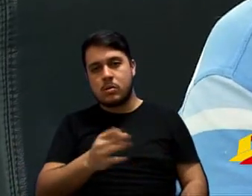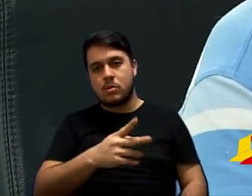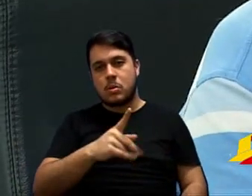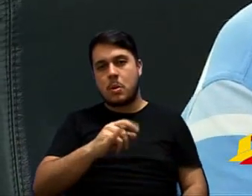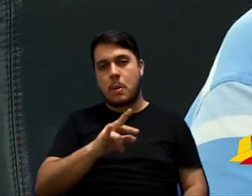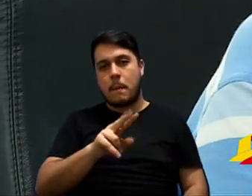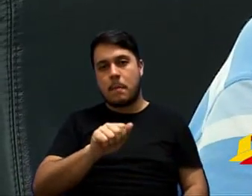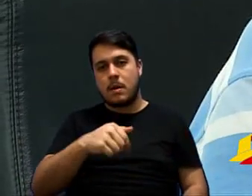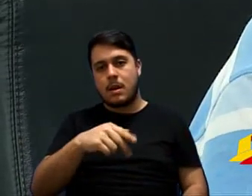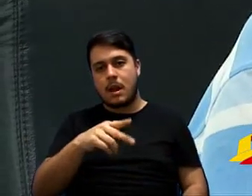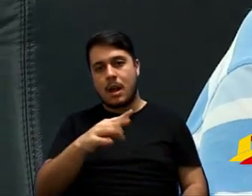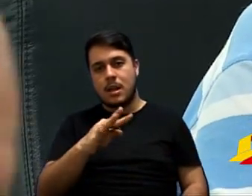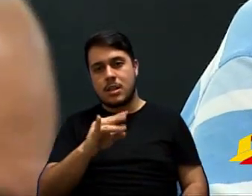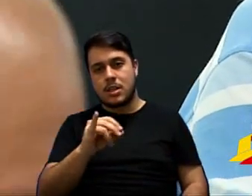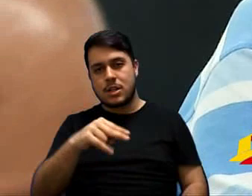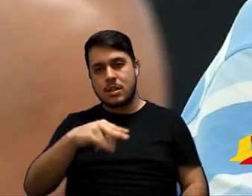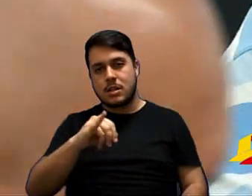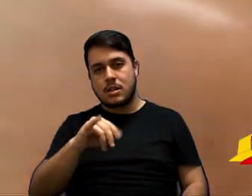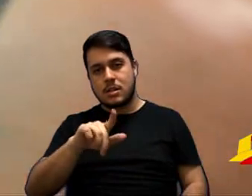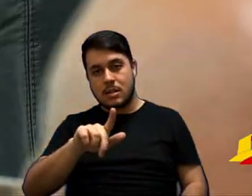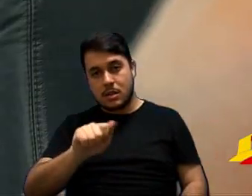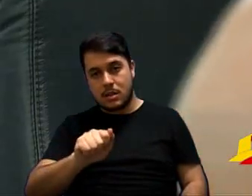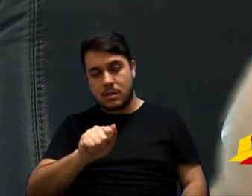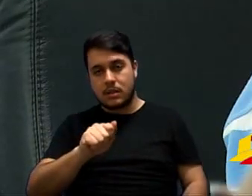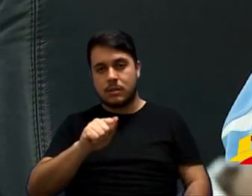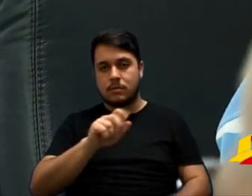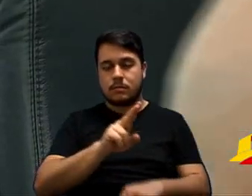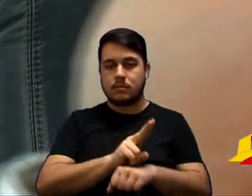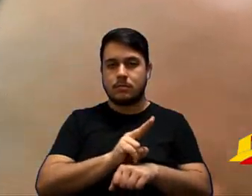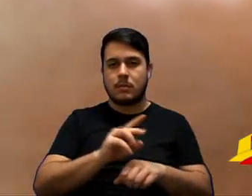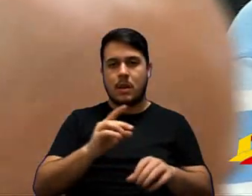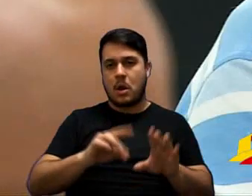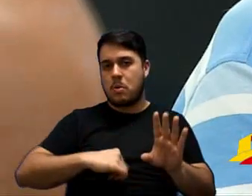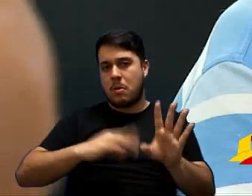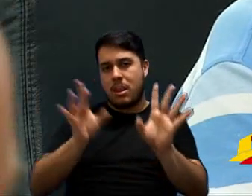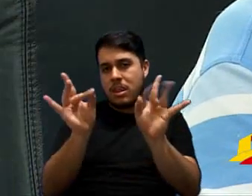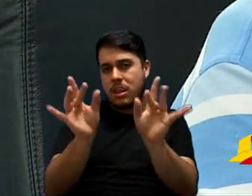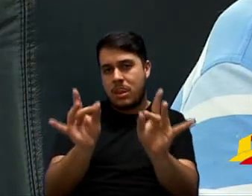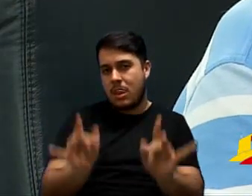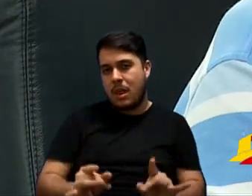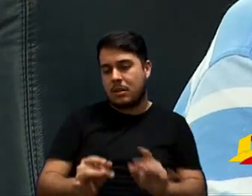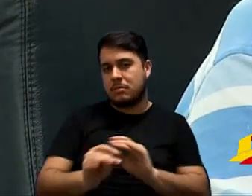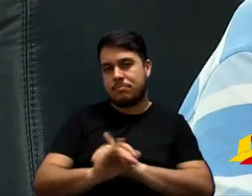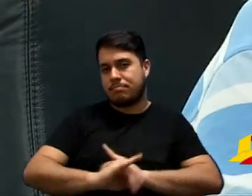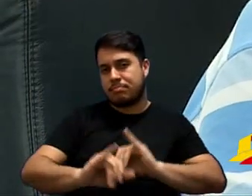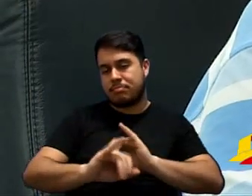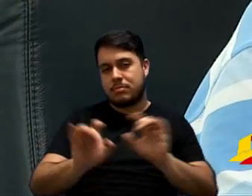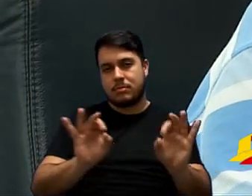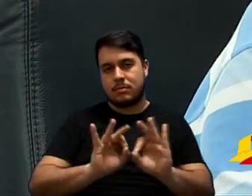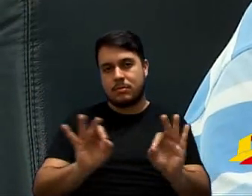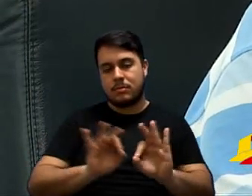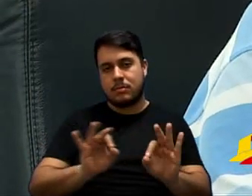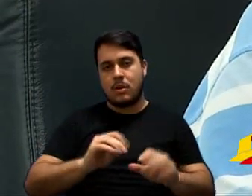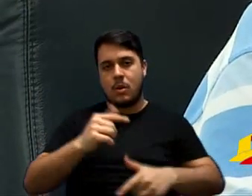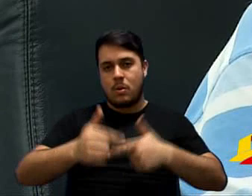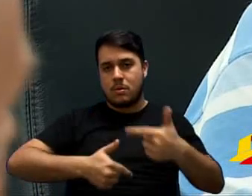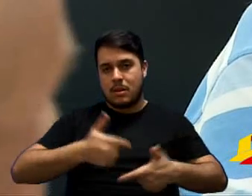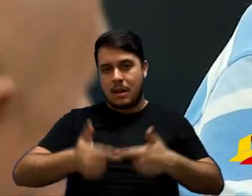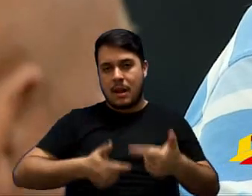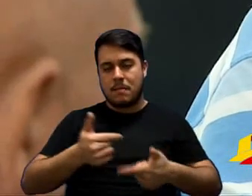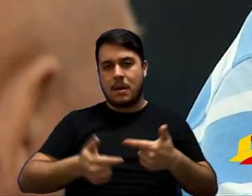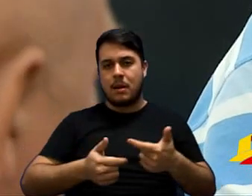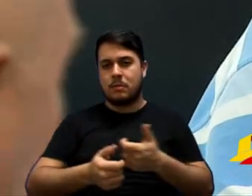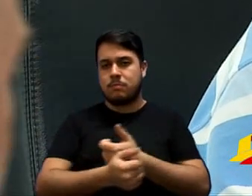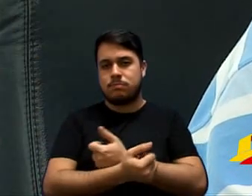não vou entrar em detalhes o secretário maurício e uauá o trabalho mais espetacular que já